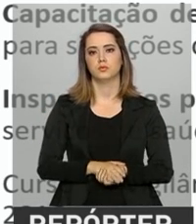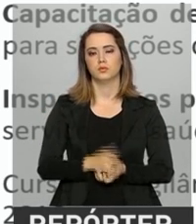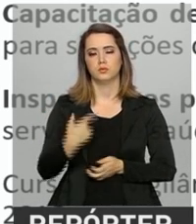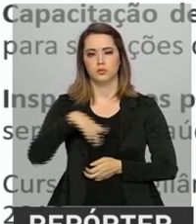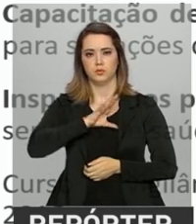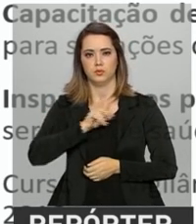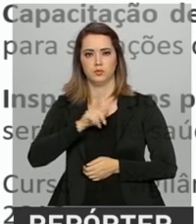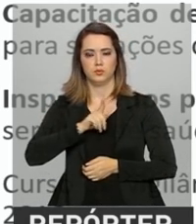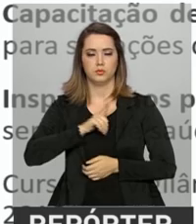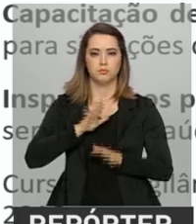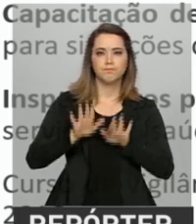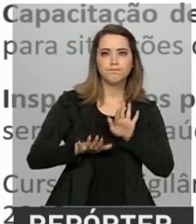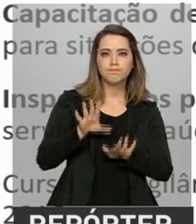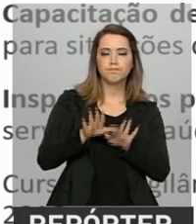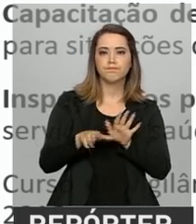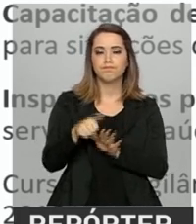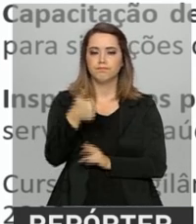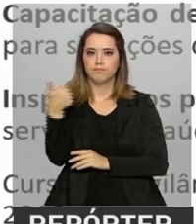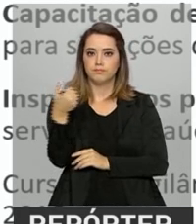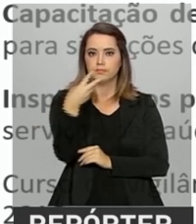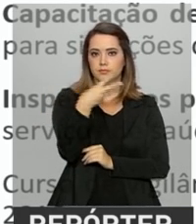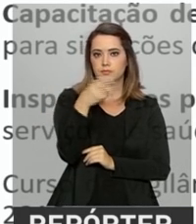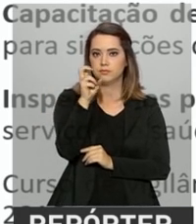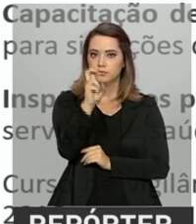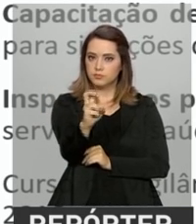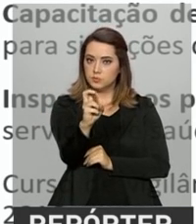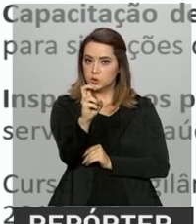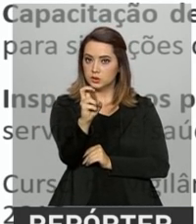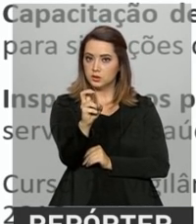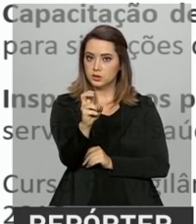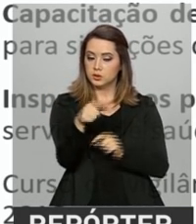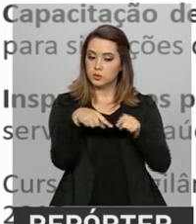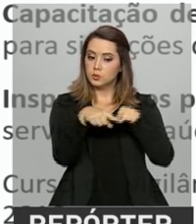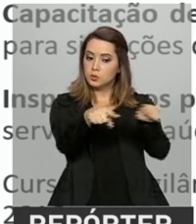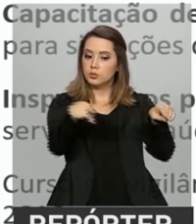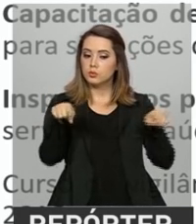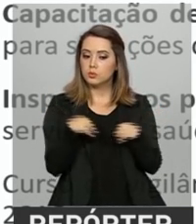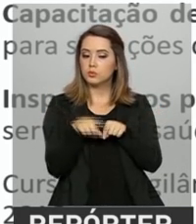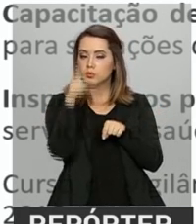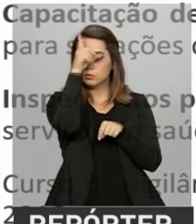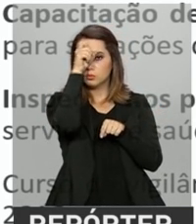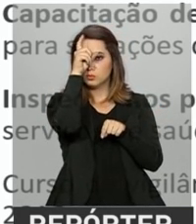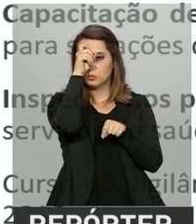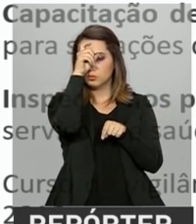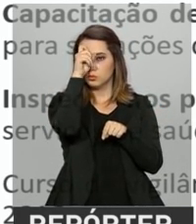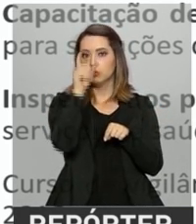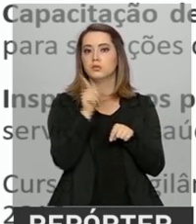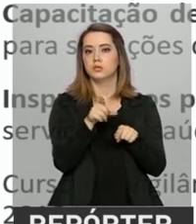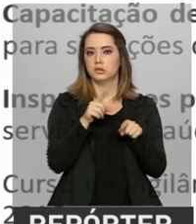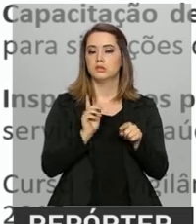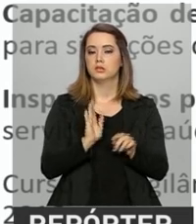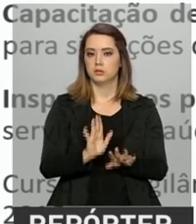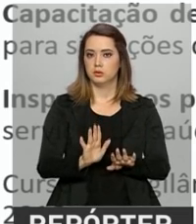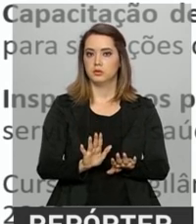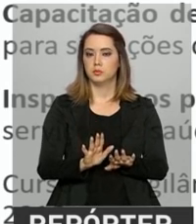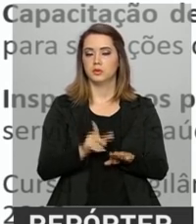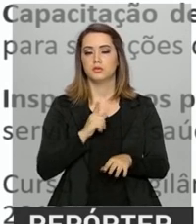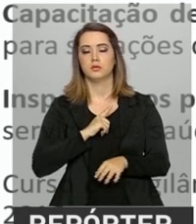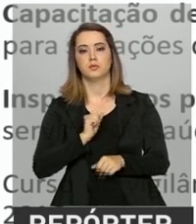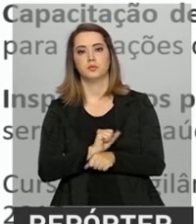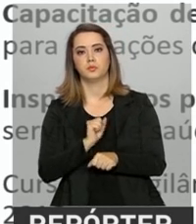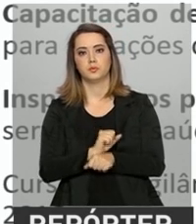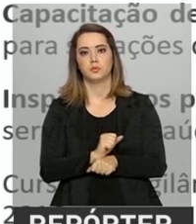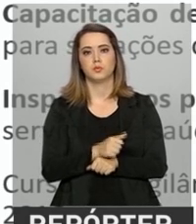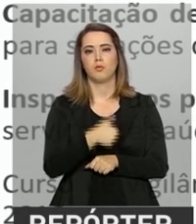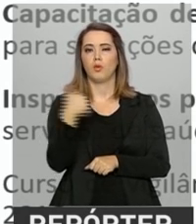teremos em torno de 135 leitos de retaguarda, somando mais os estados e o mais município, as